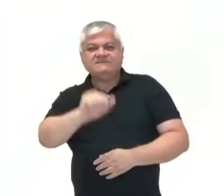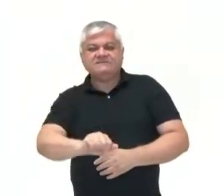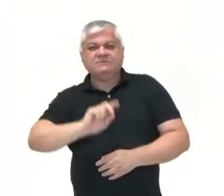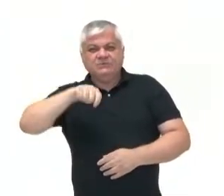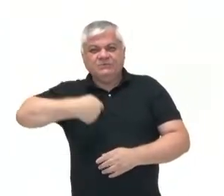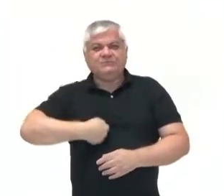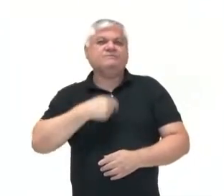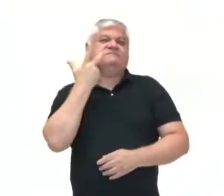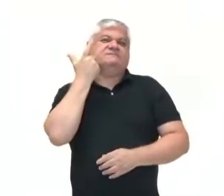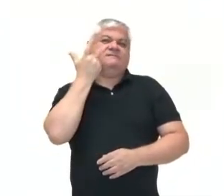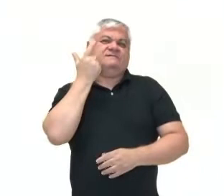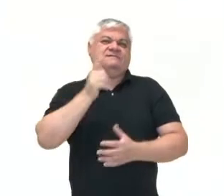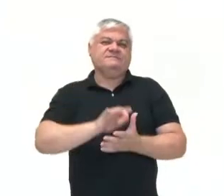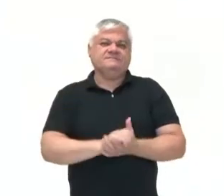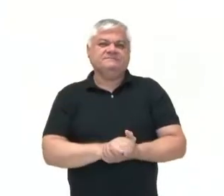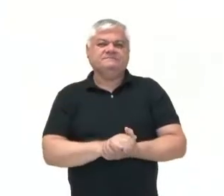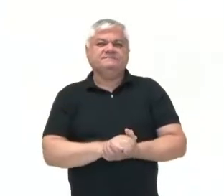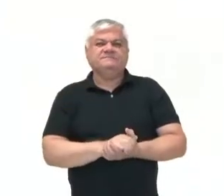Ceará.